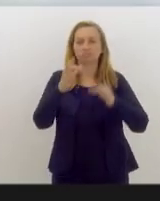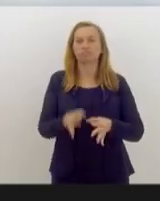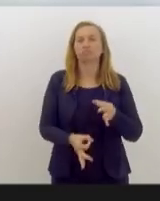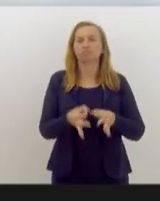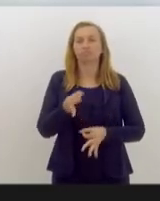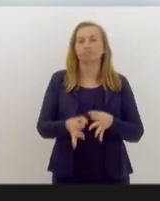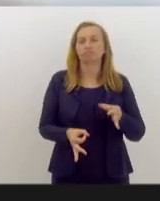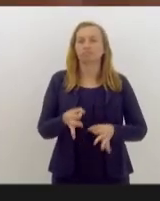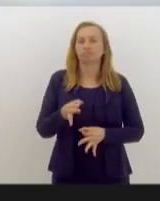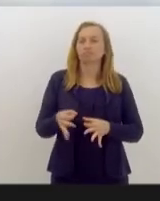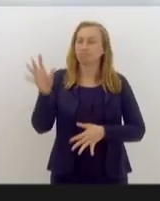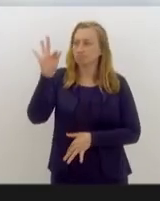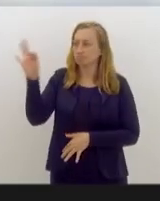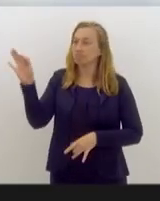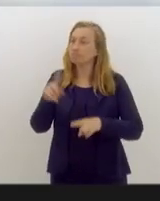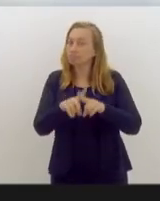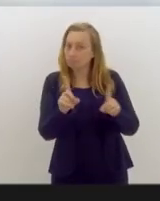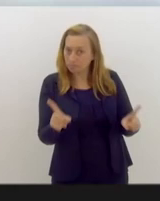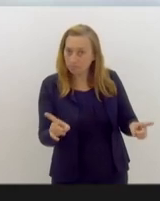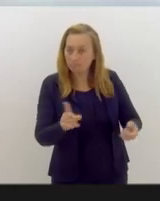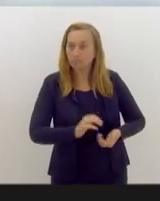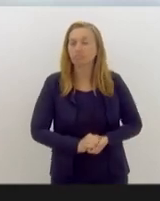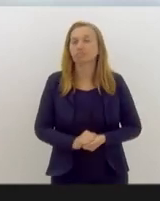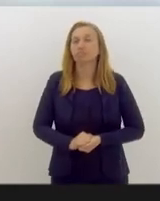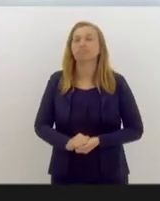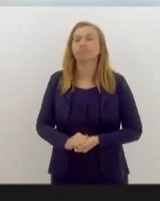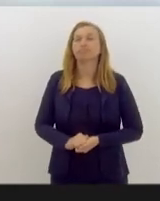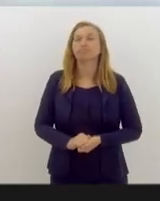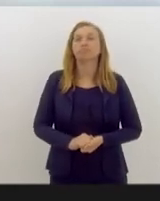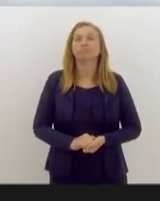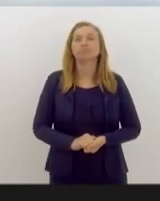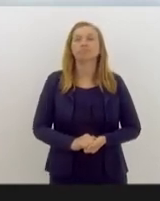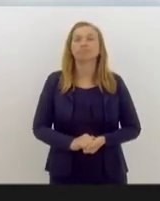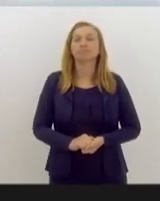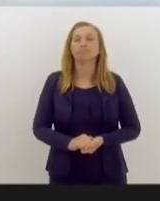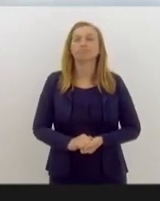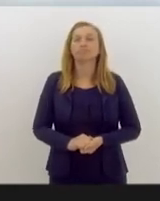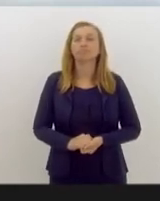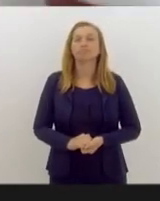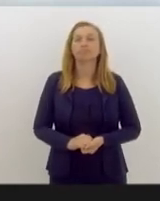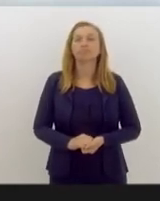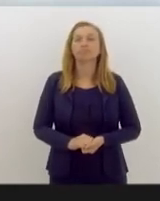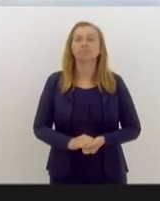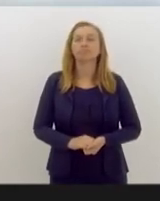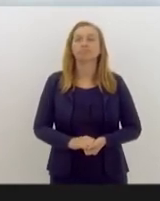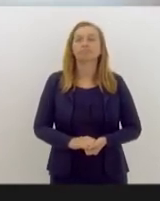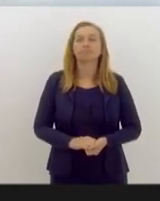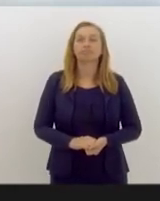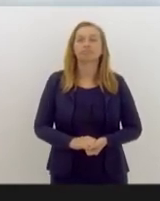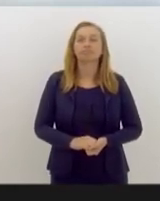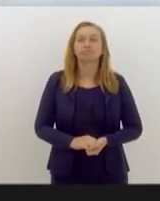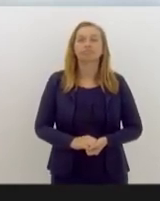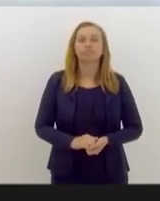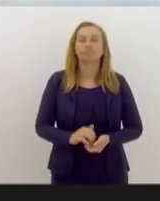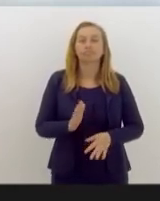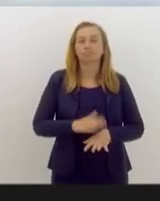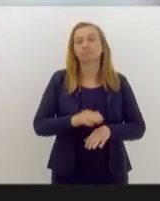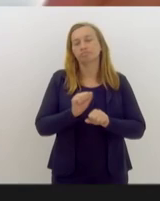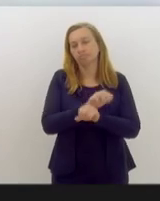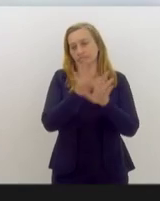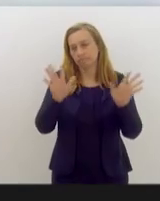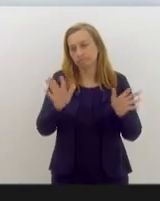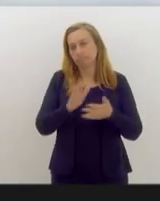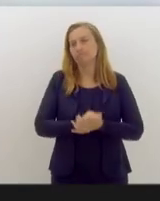recente julgamento, mas talvez a gente pudesse deixar isso cada vez mais claro, né, de